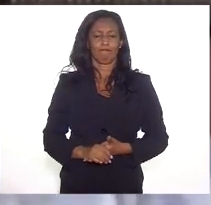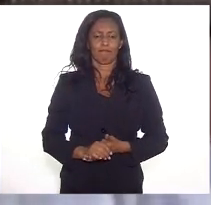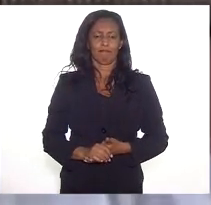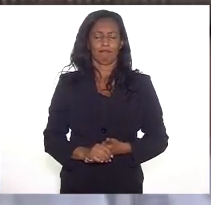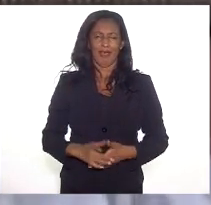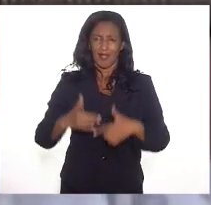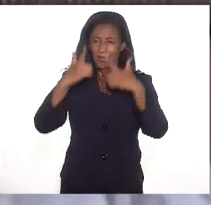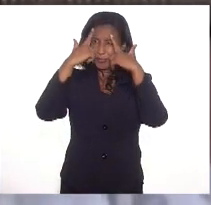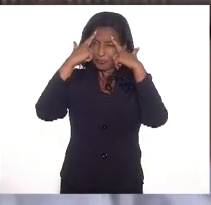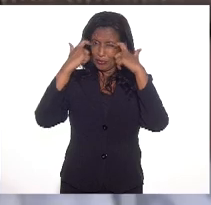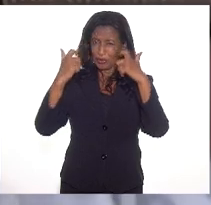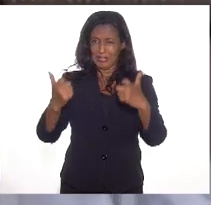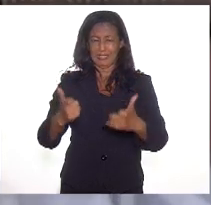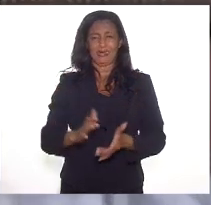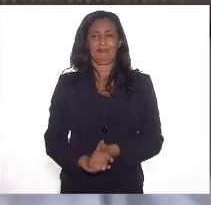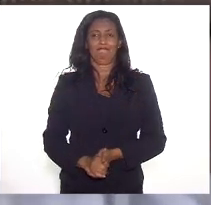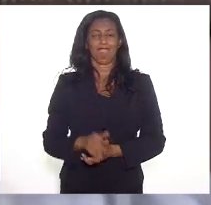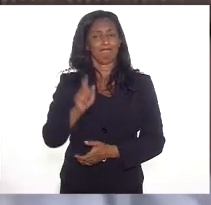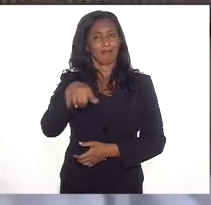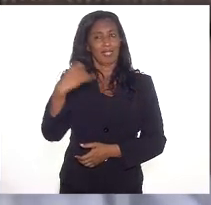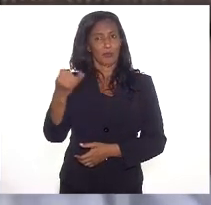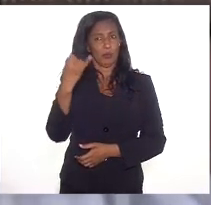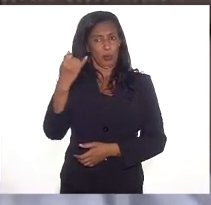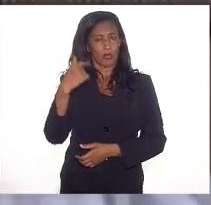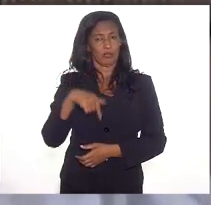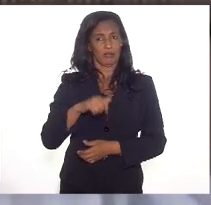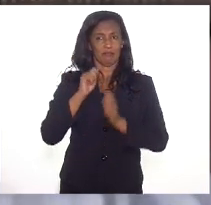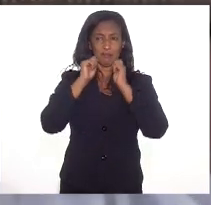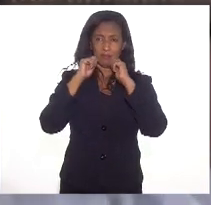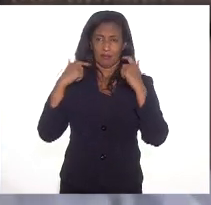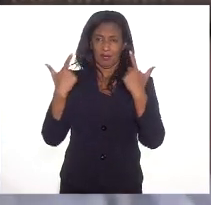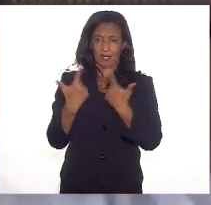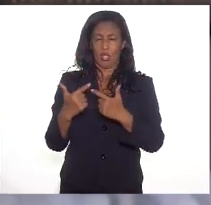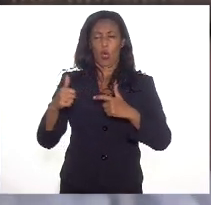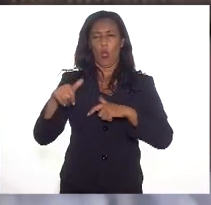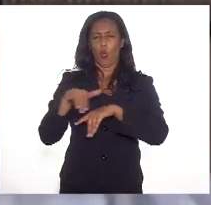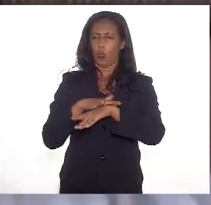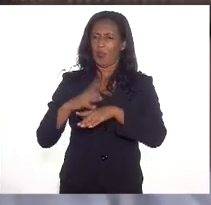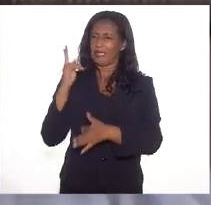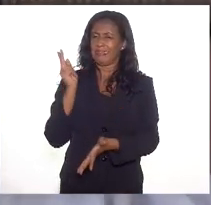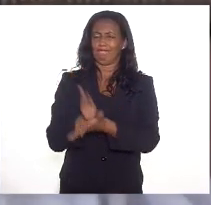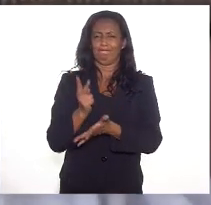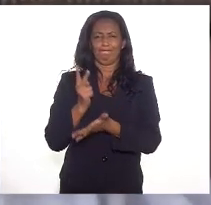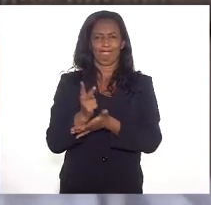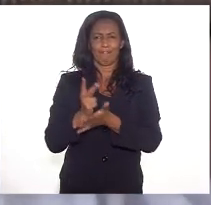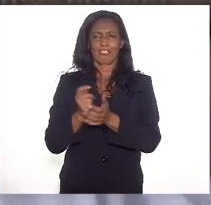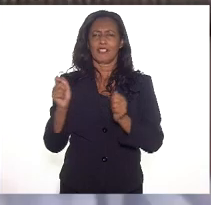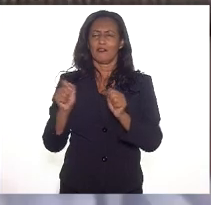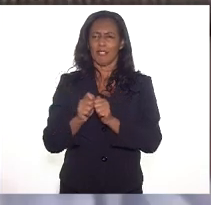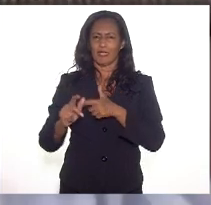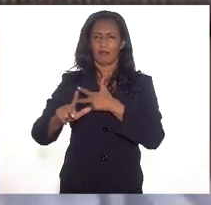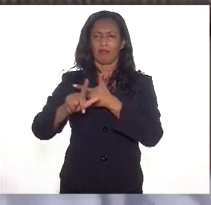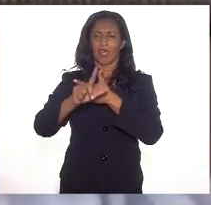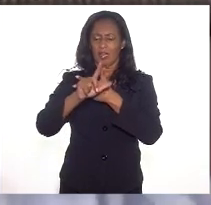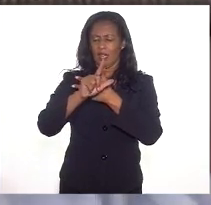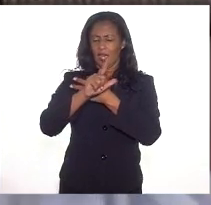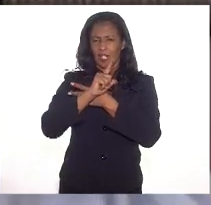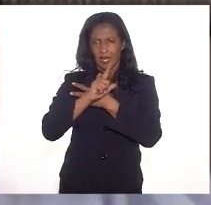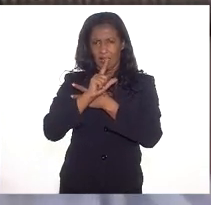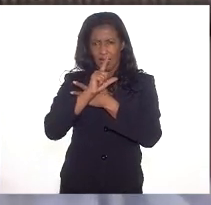muita violência. E é importante que essa casa delibere sobre, em audiências públicas, produza legislativamente e